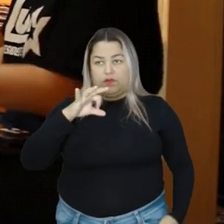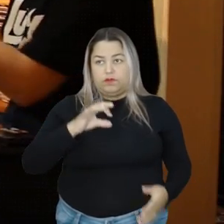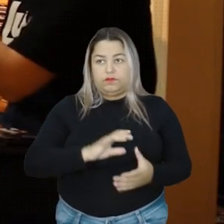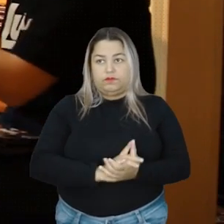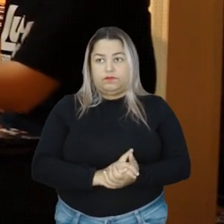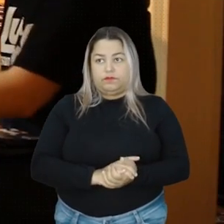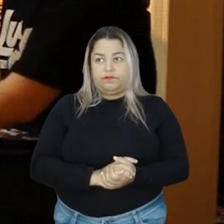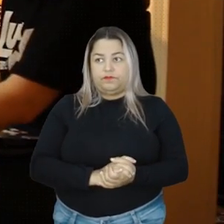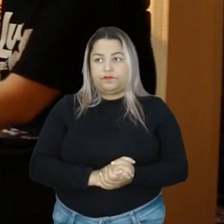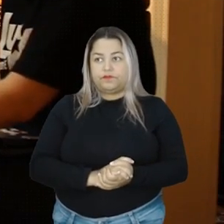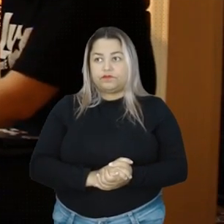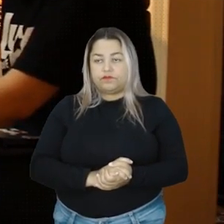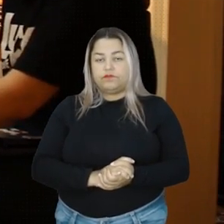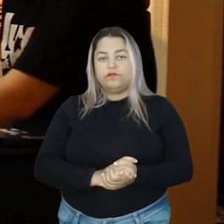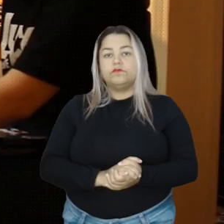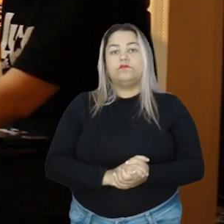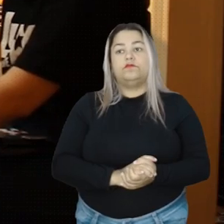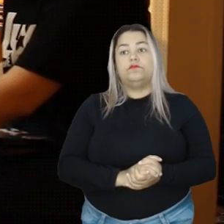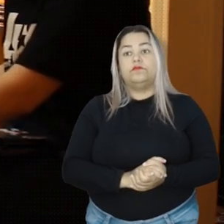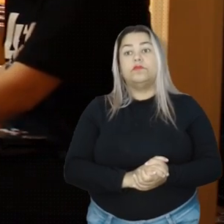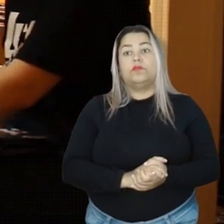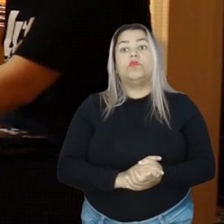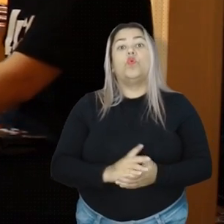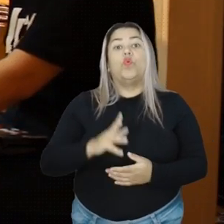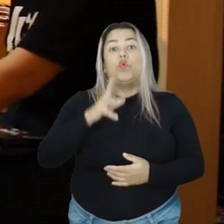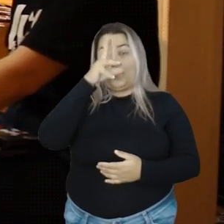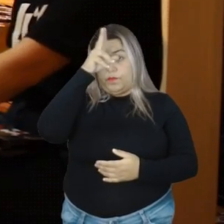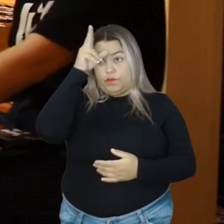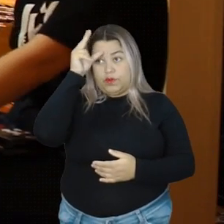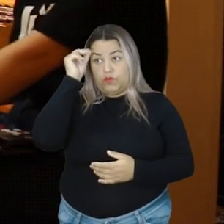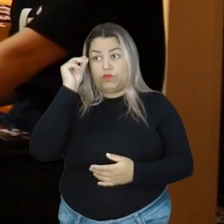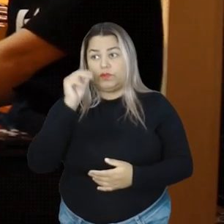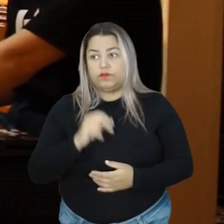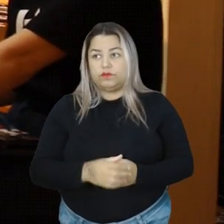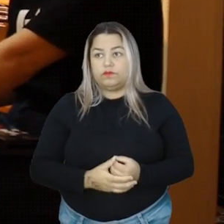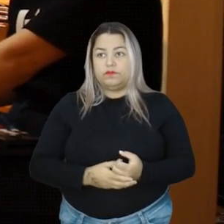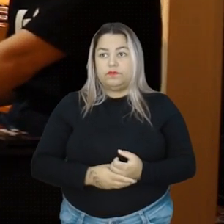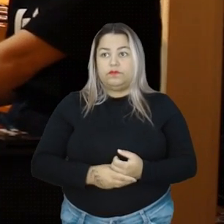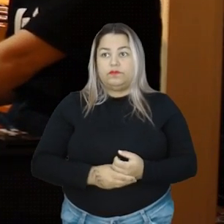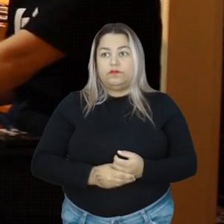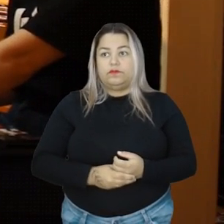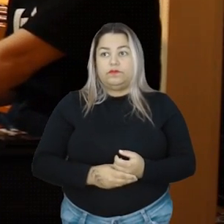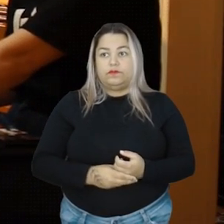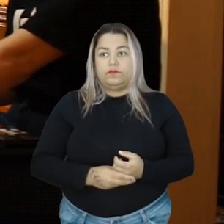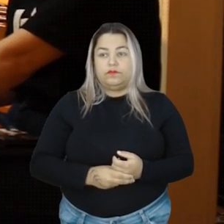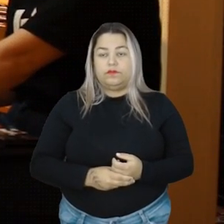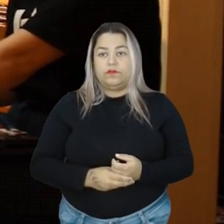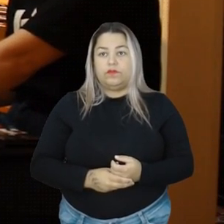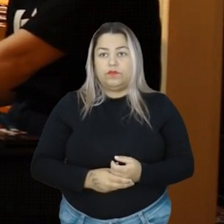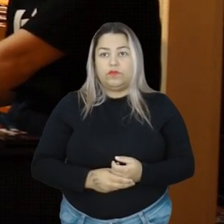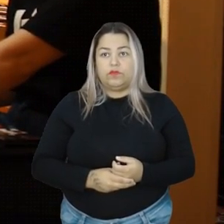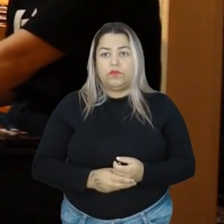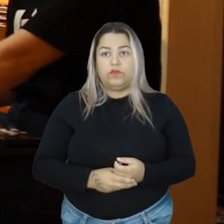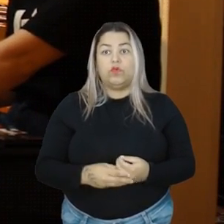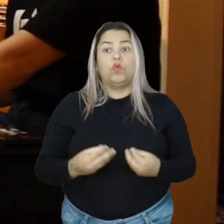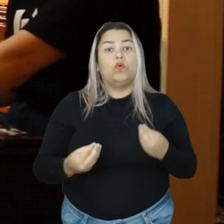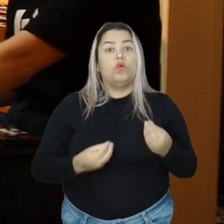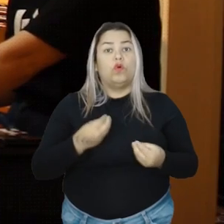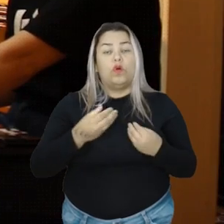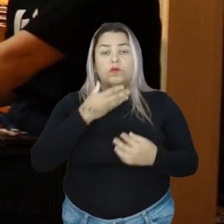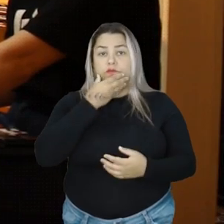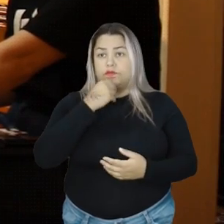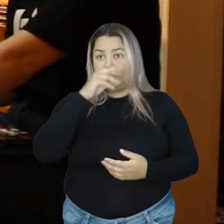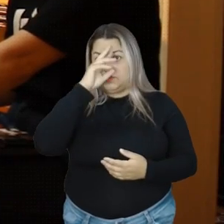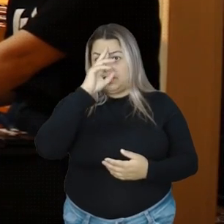é. 10 anos antes do senhor ser prefeito. É verdade. É verdade. E como que o senhor enxerga hoje, assim,